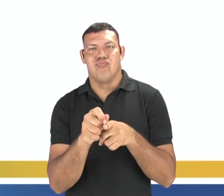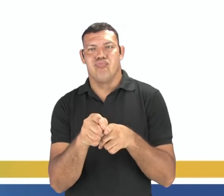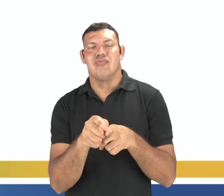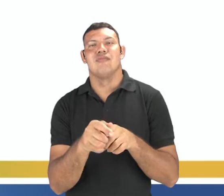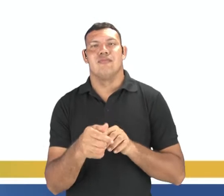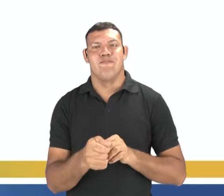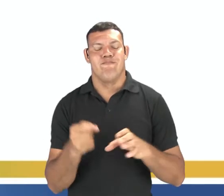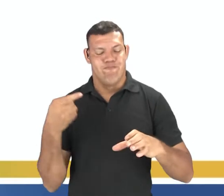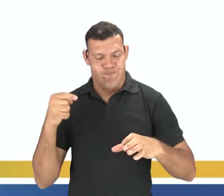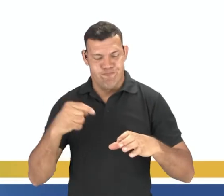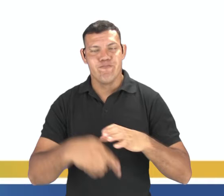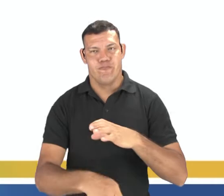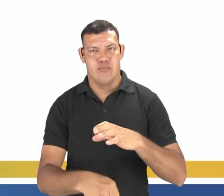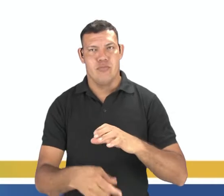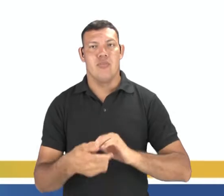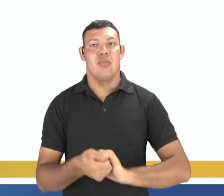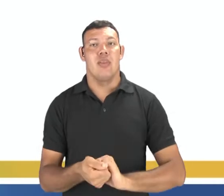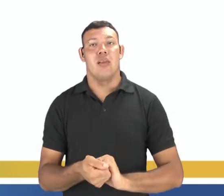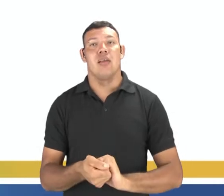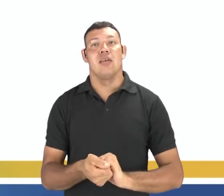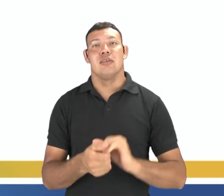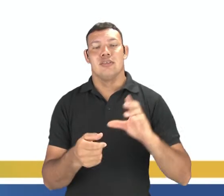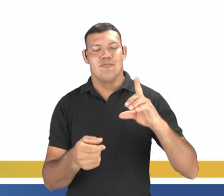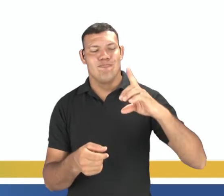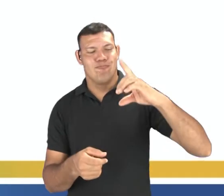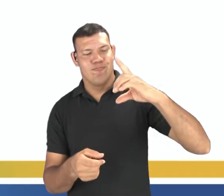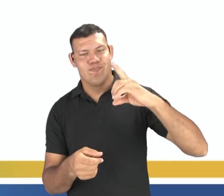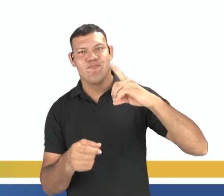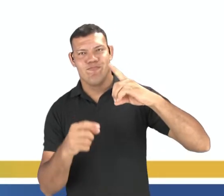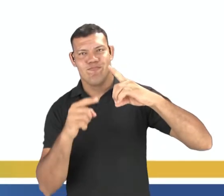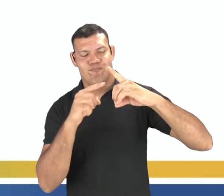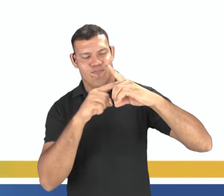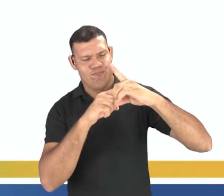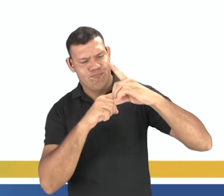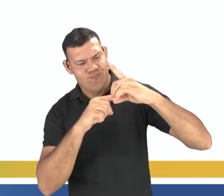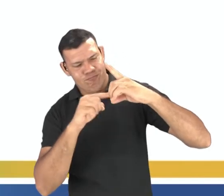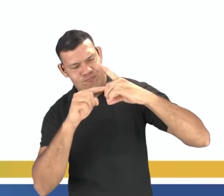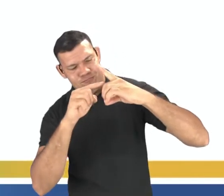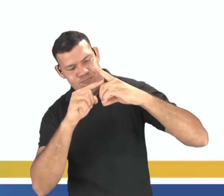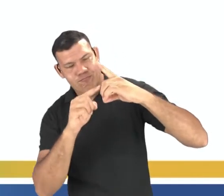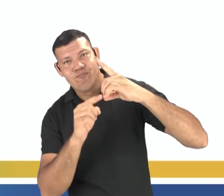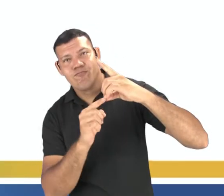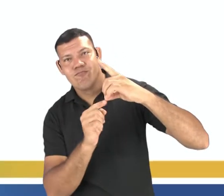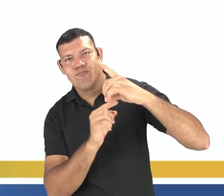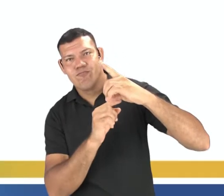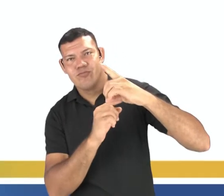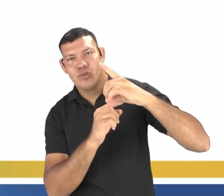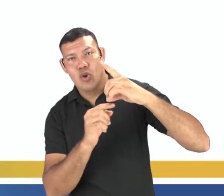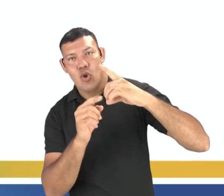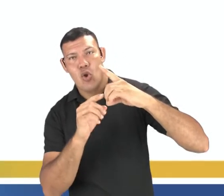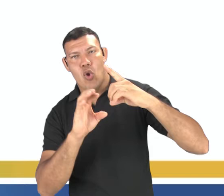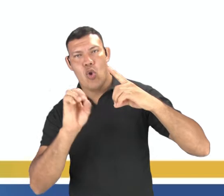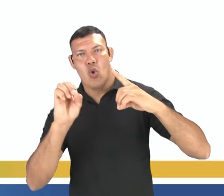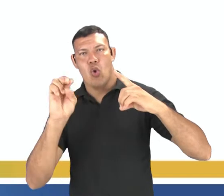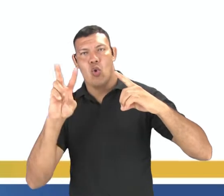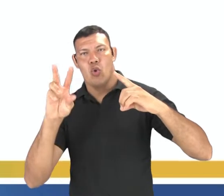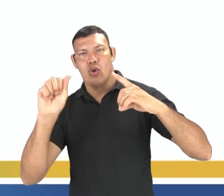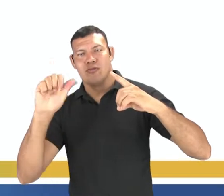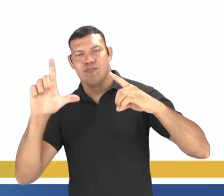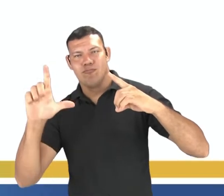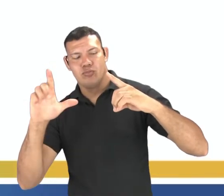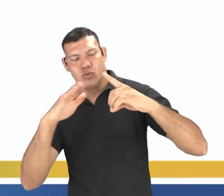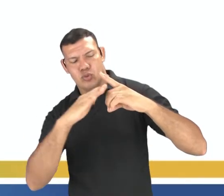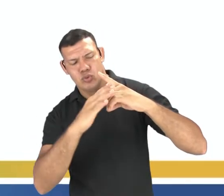vamos aprofundar mais. Os testículos eles são glândulas sexuais de forma oval,